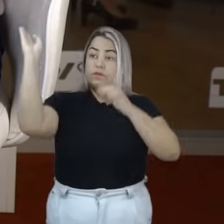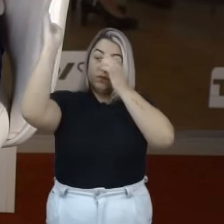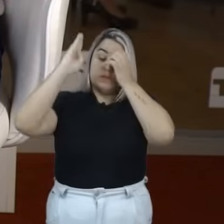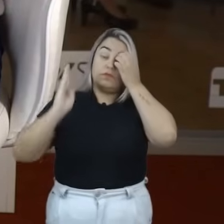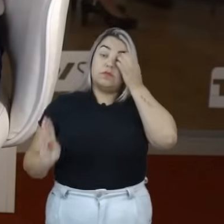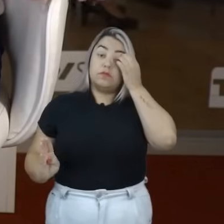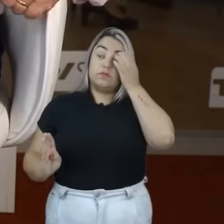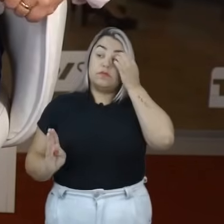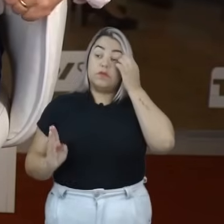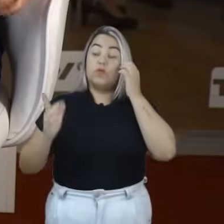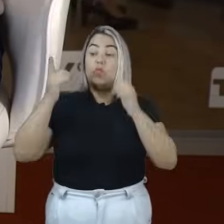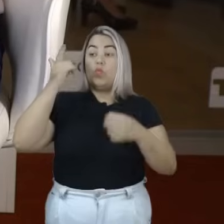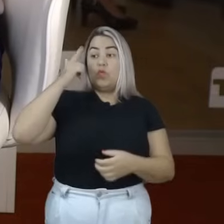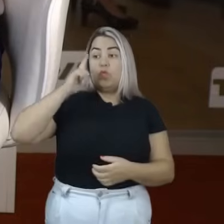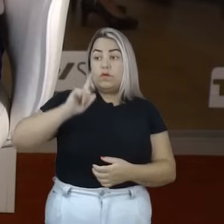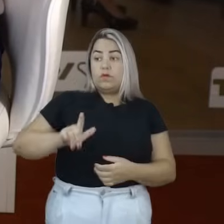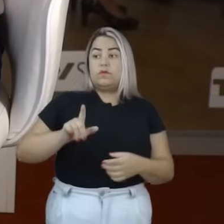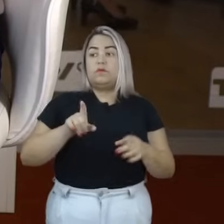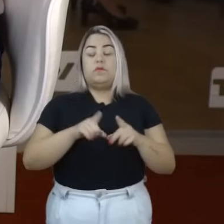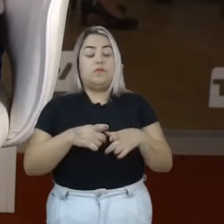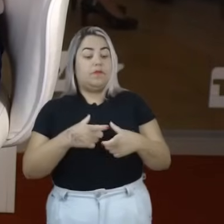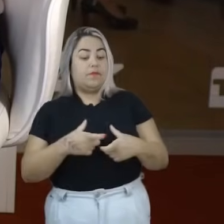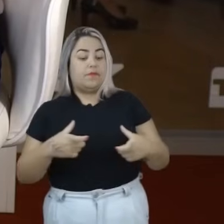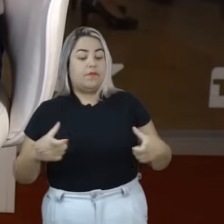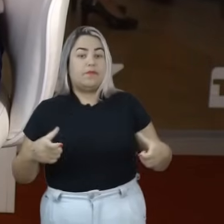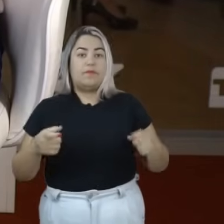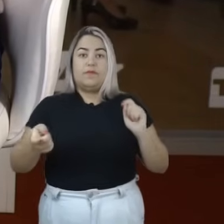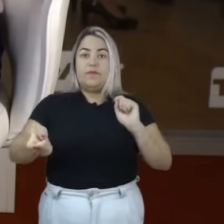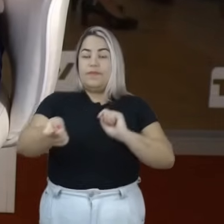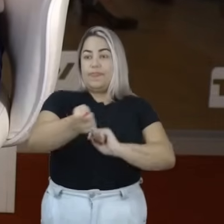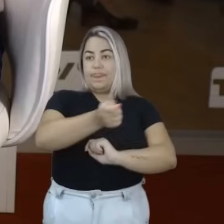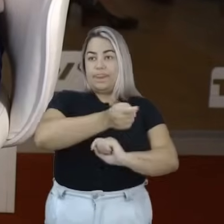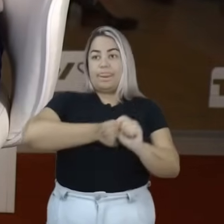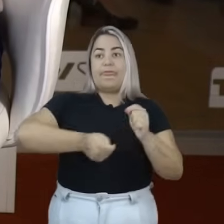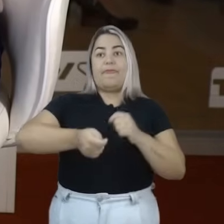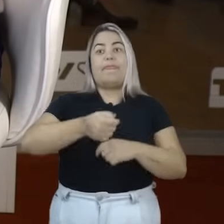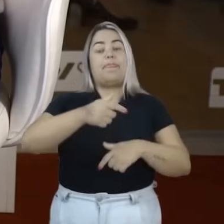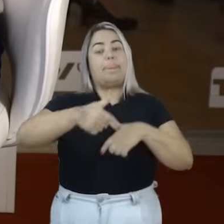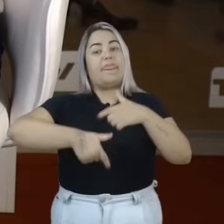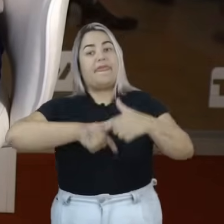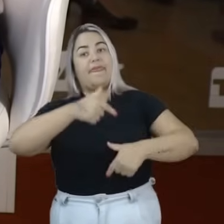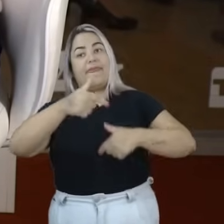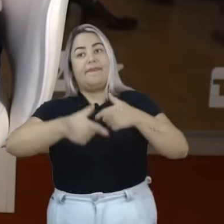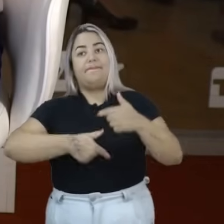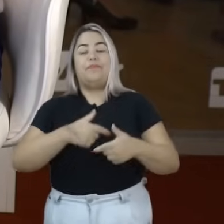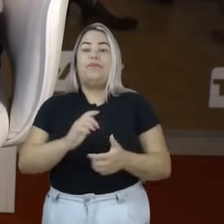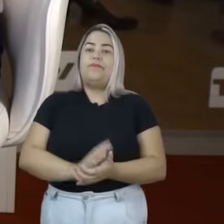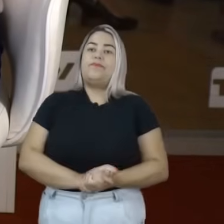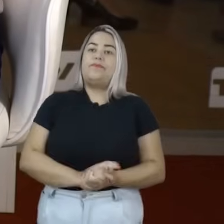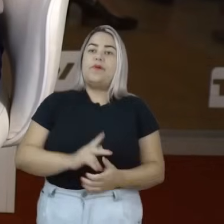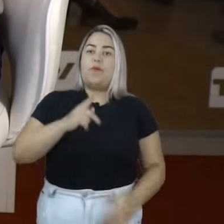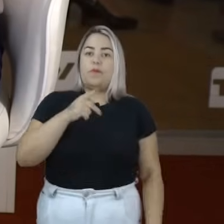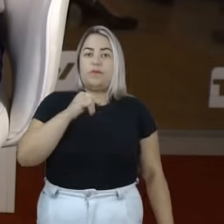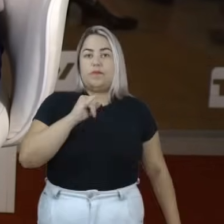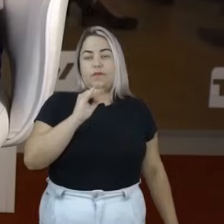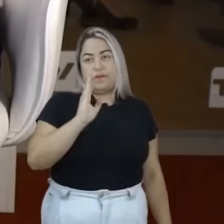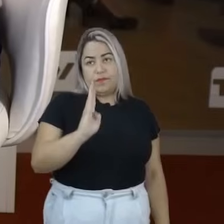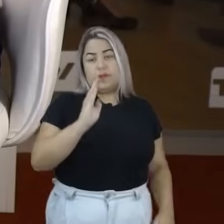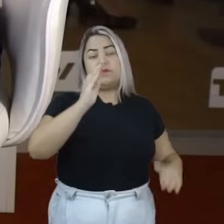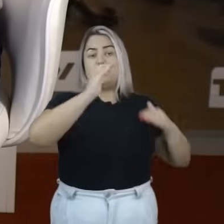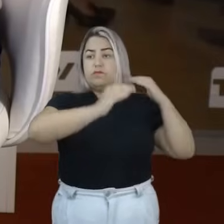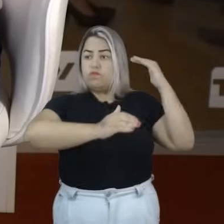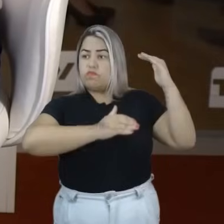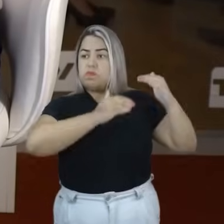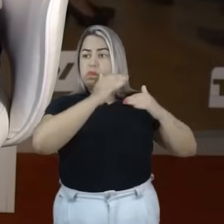garante a condição, não é, de ampliação da economia, gera emprego, gera renda. Veja que o PIB vai crescer. Aí tem